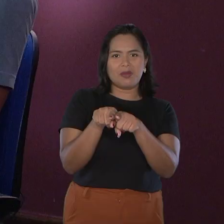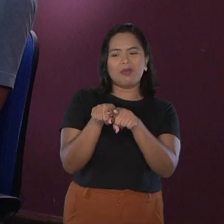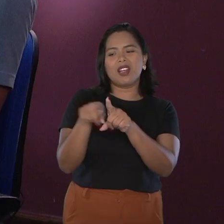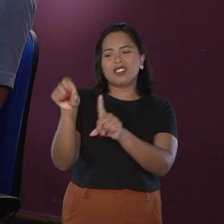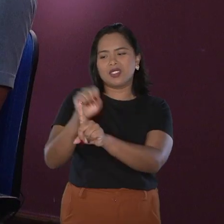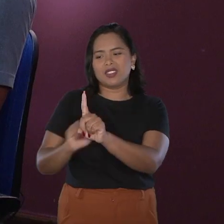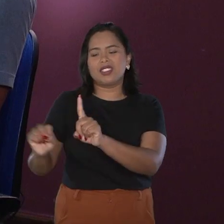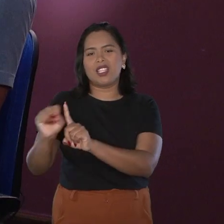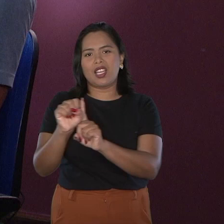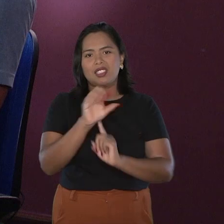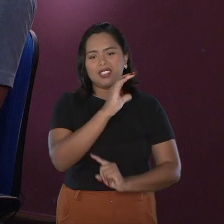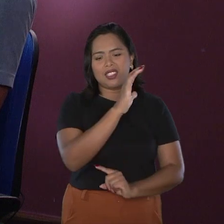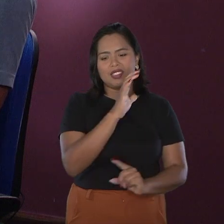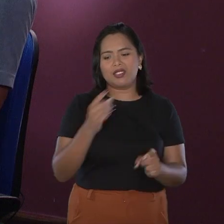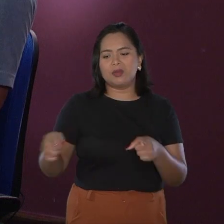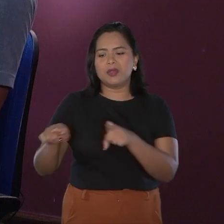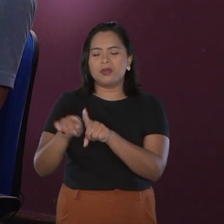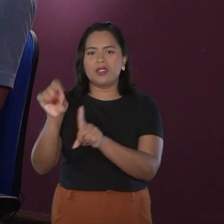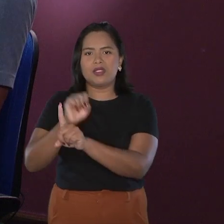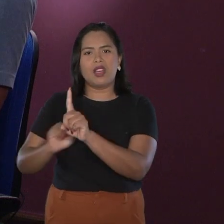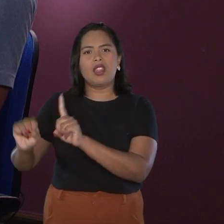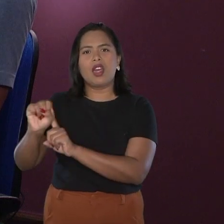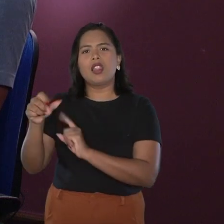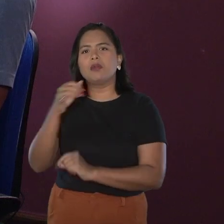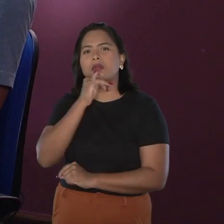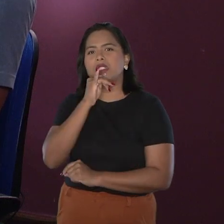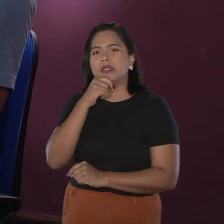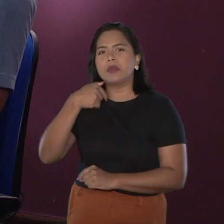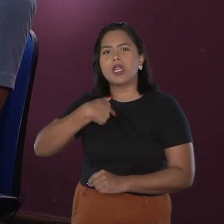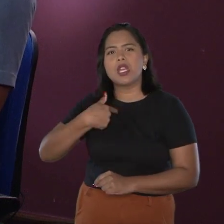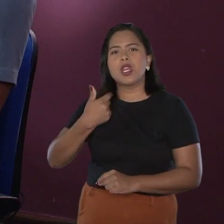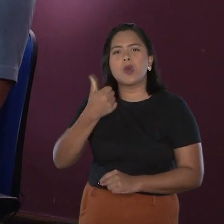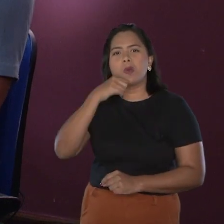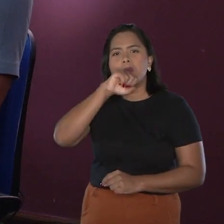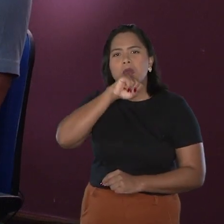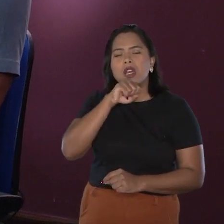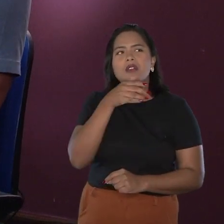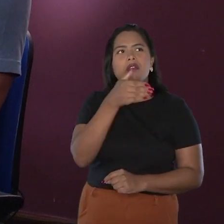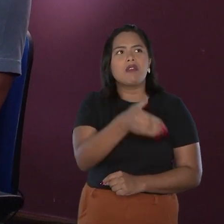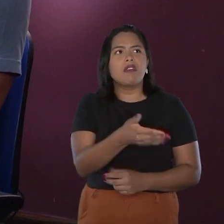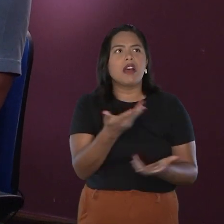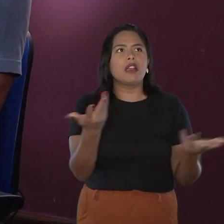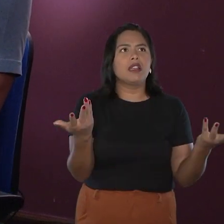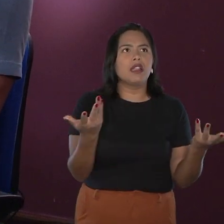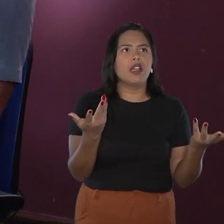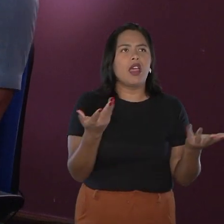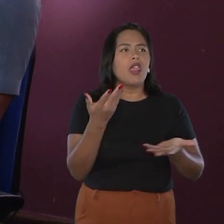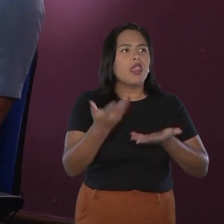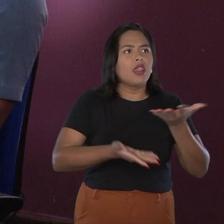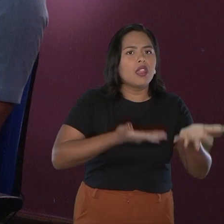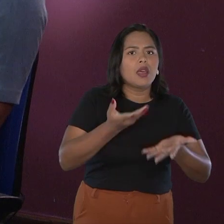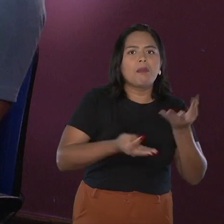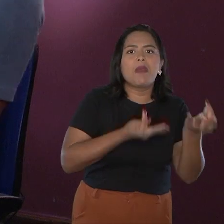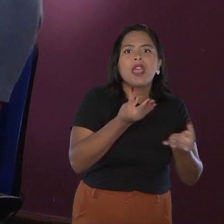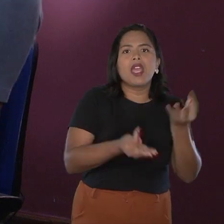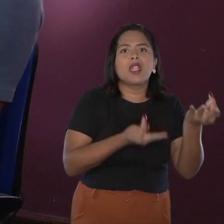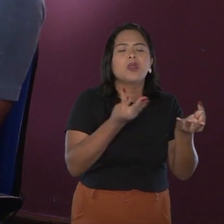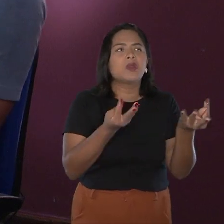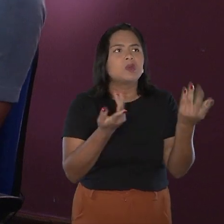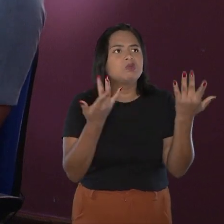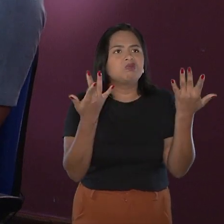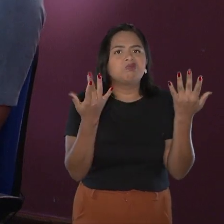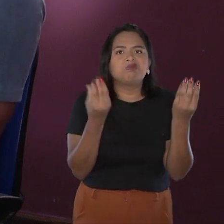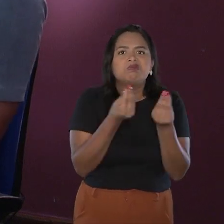enquanto mãe e saber que se eu estou levando meu filho numa terapia não especializada que não é baseada em evidências científicas eu tô perdendo tempo e talvez